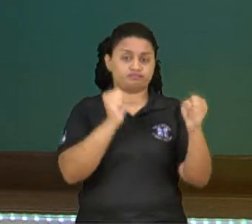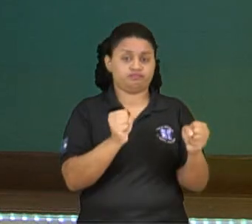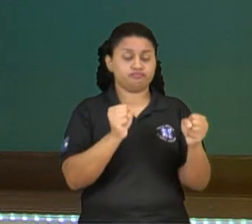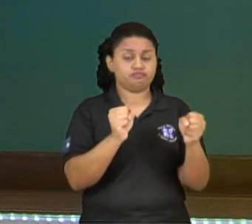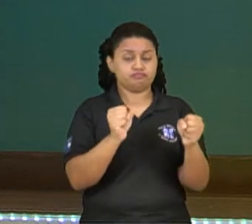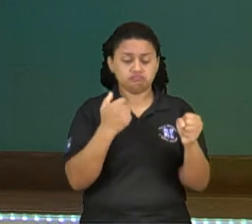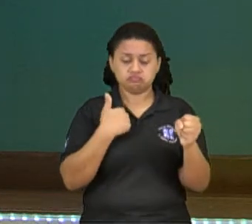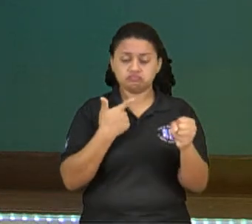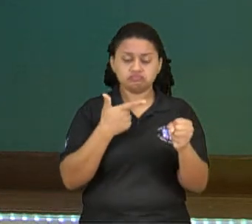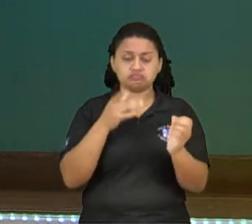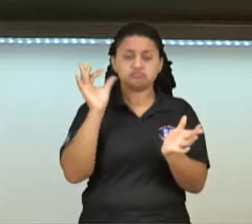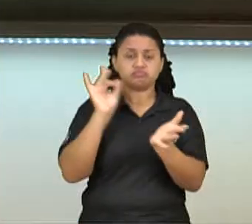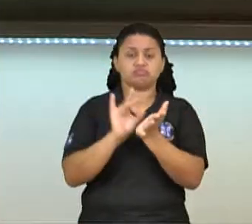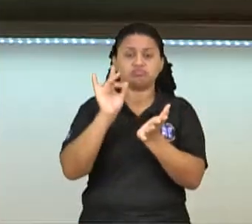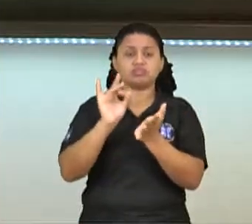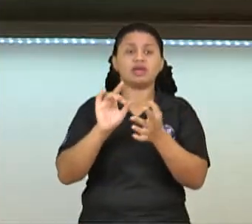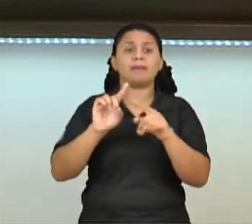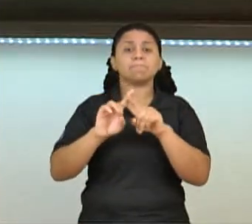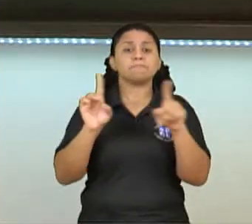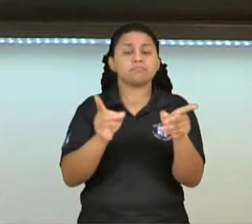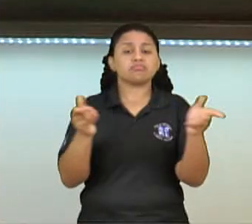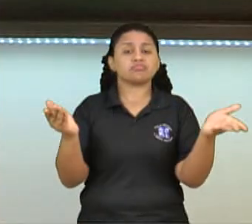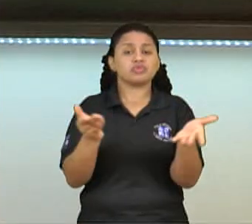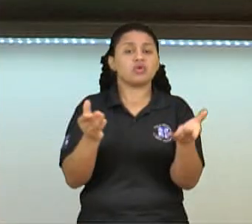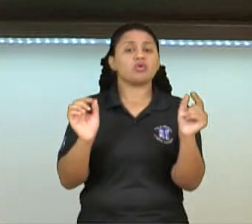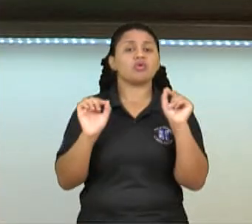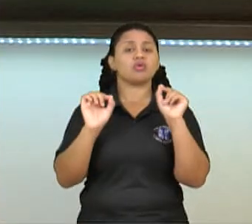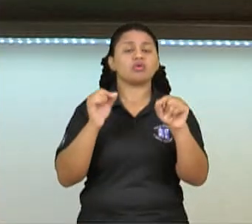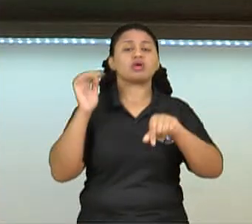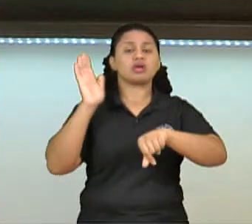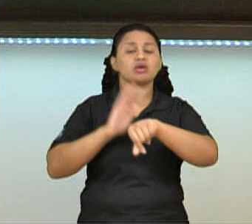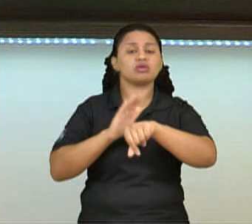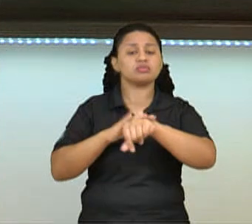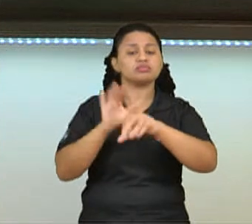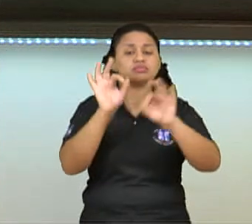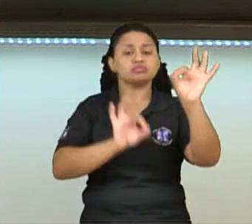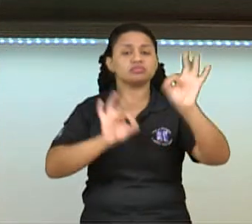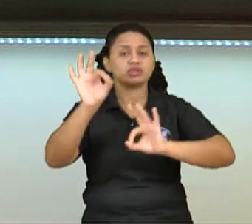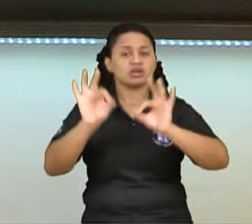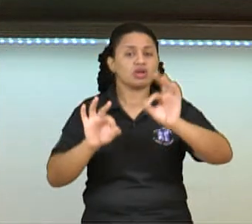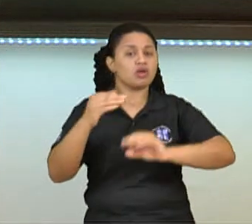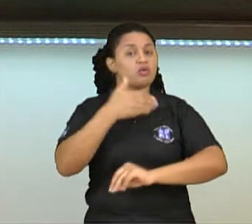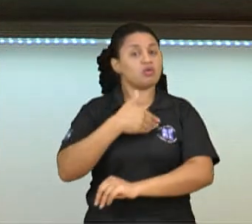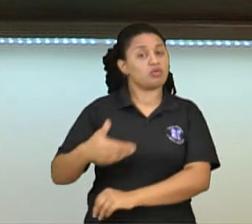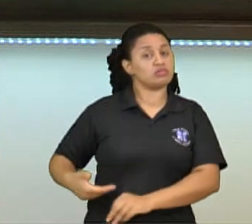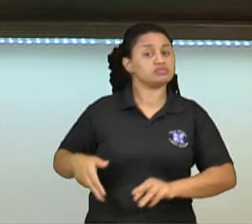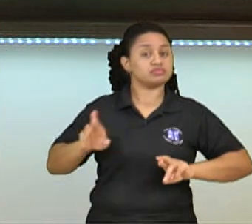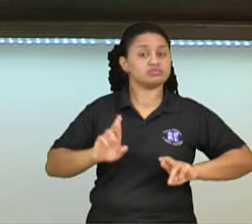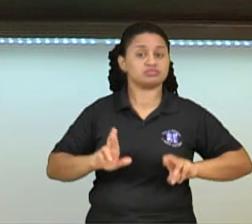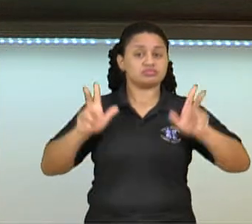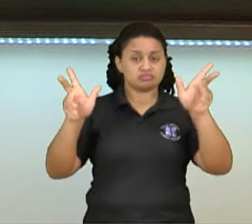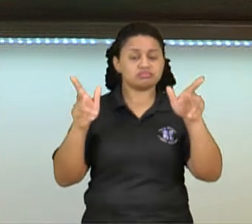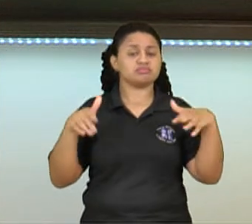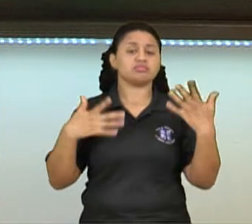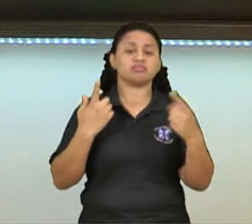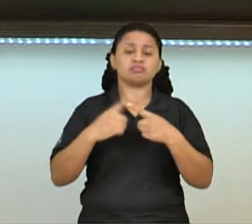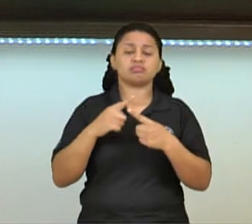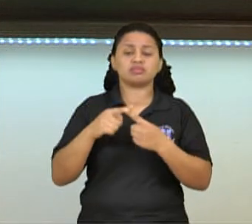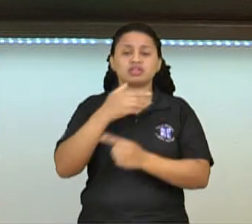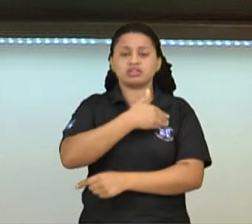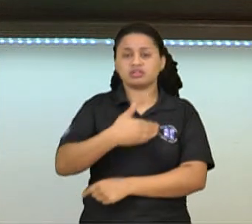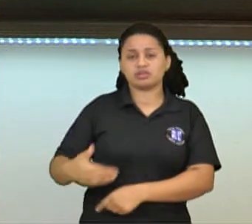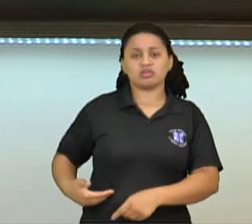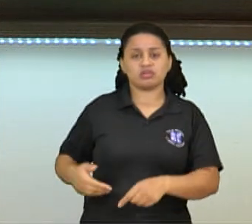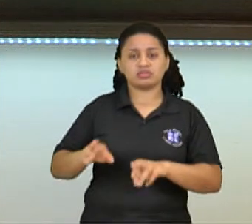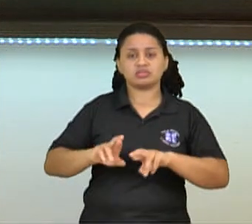estava consagrada. Mas agora era momento de organizar um novo governo, porque esse novo governo ele ia ser